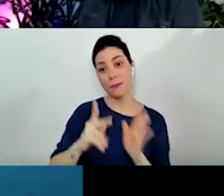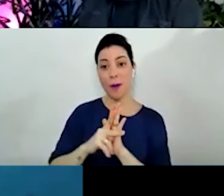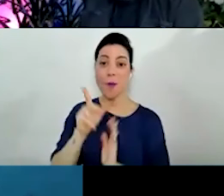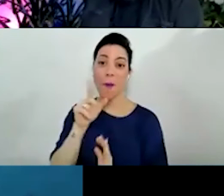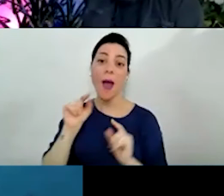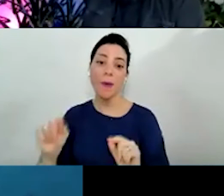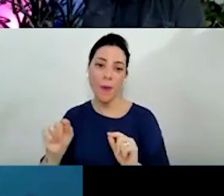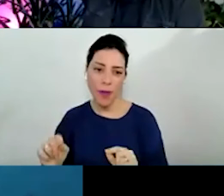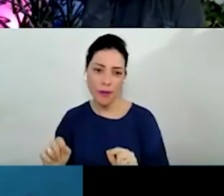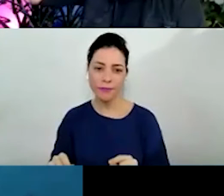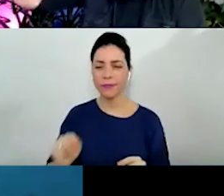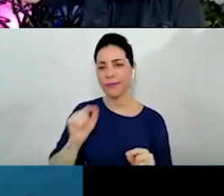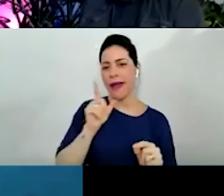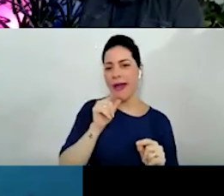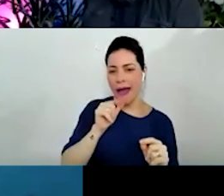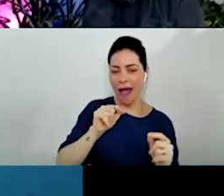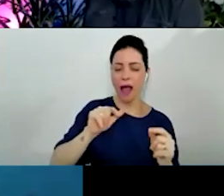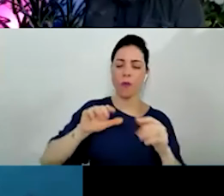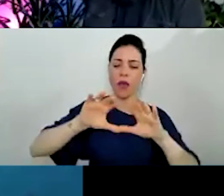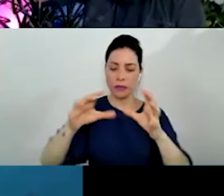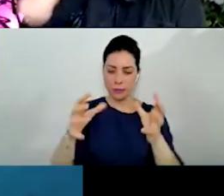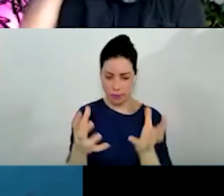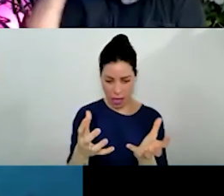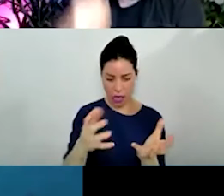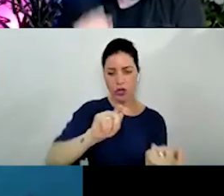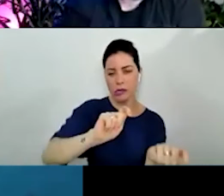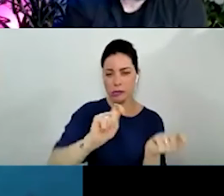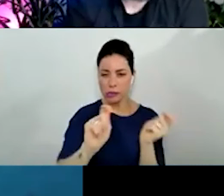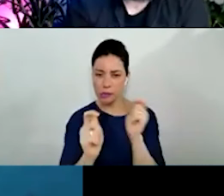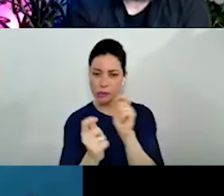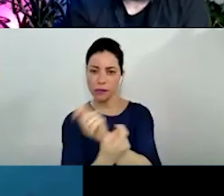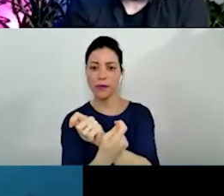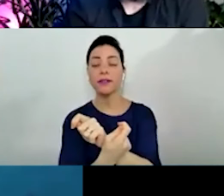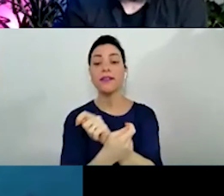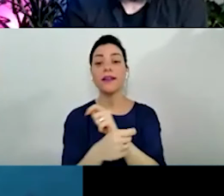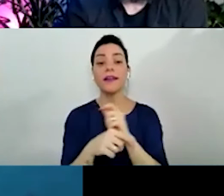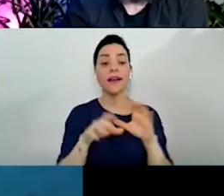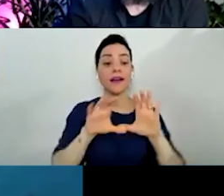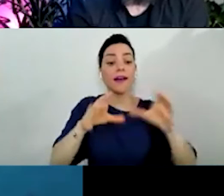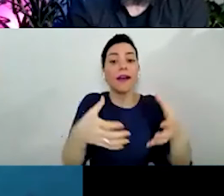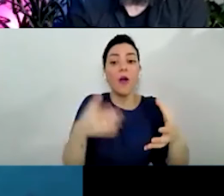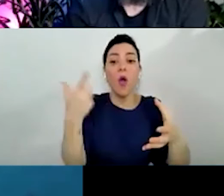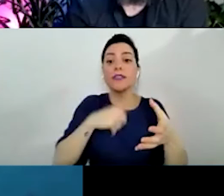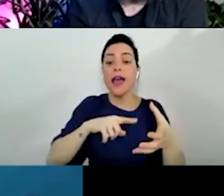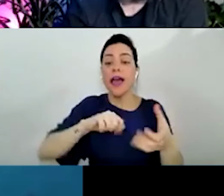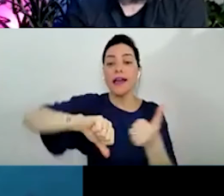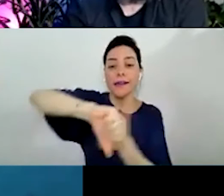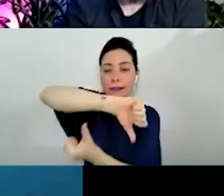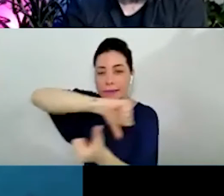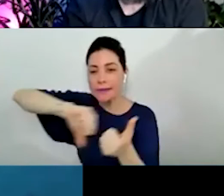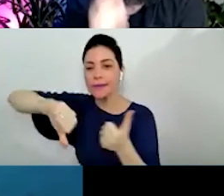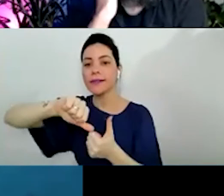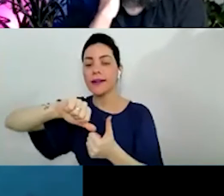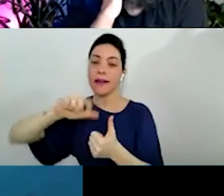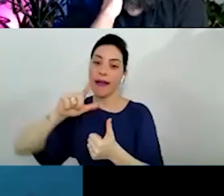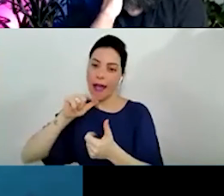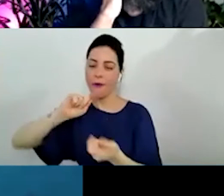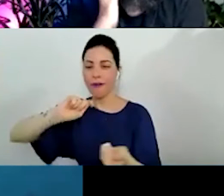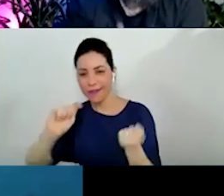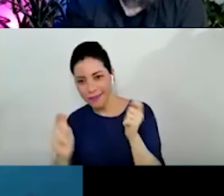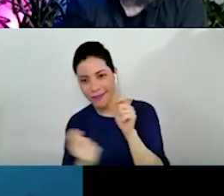a água se molda ao recipiente o recipiente conduza a água se adaptar para fornecer se mudar